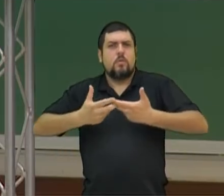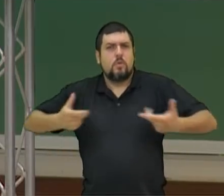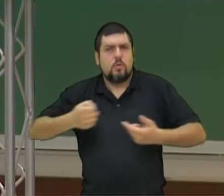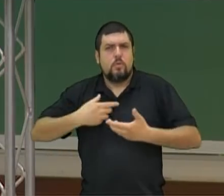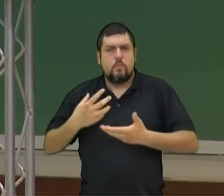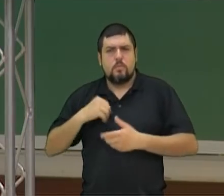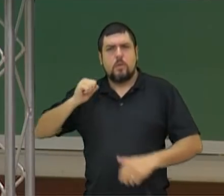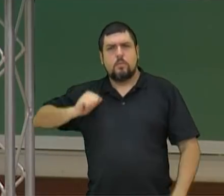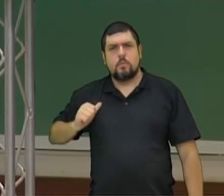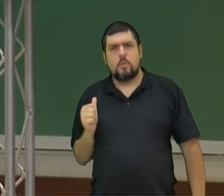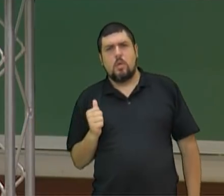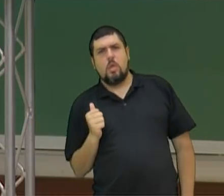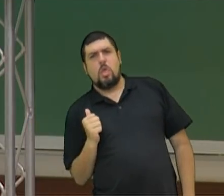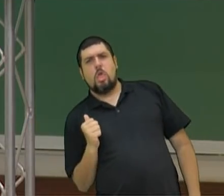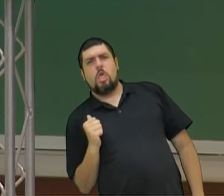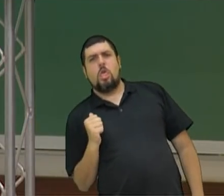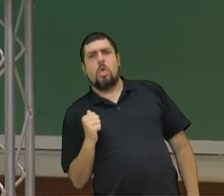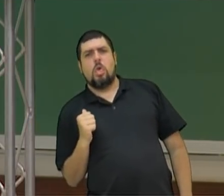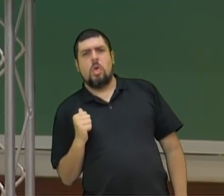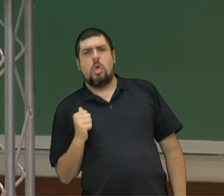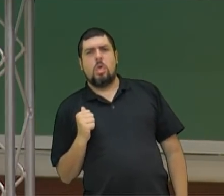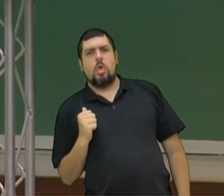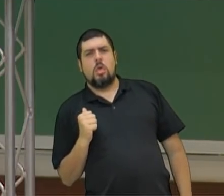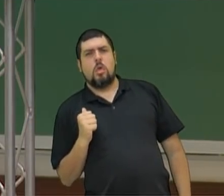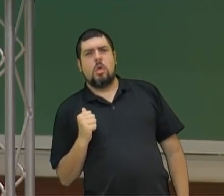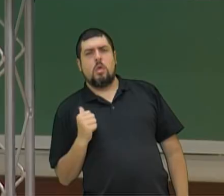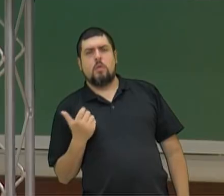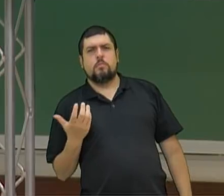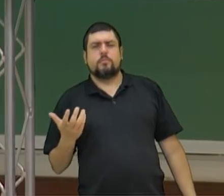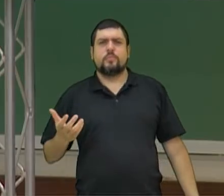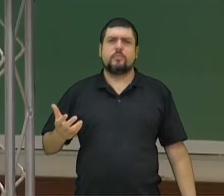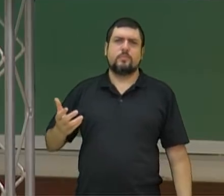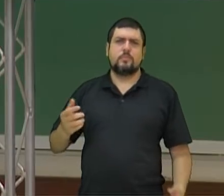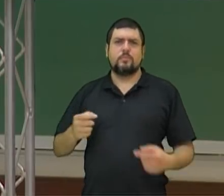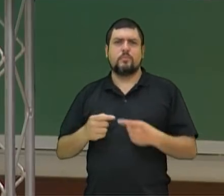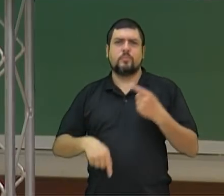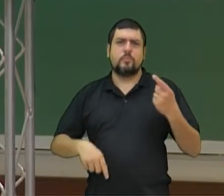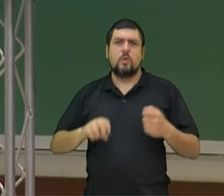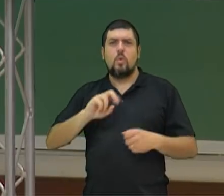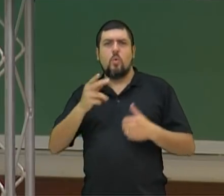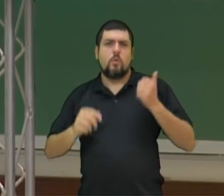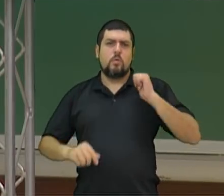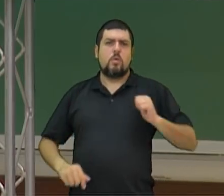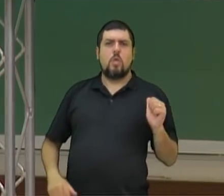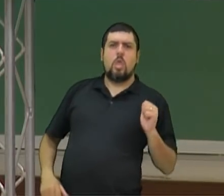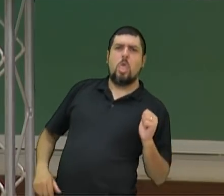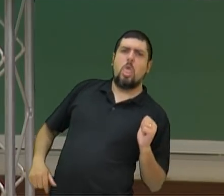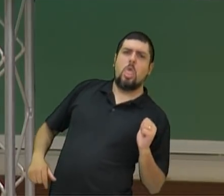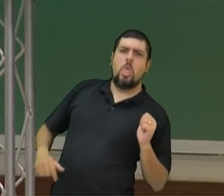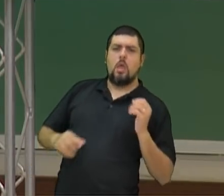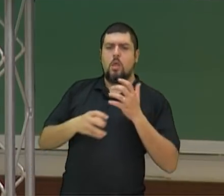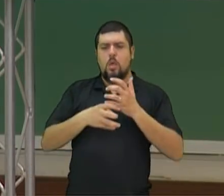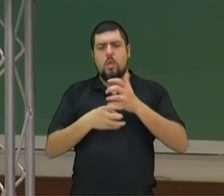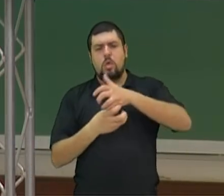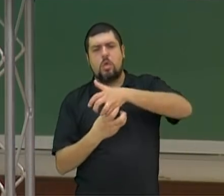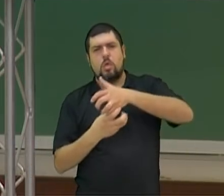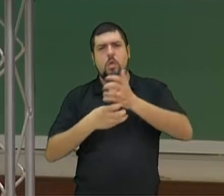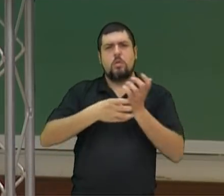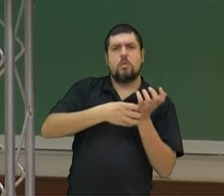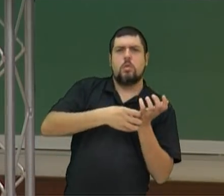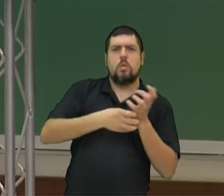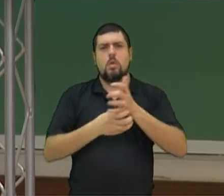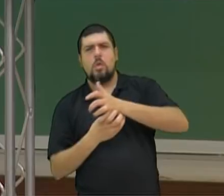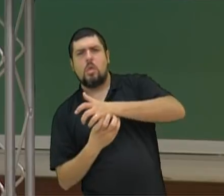alça, você vai ficar assim. A sua coluna vai ficar torta, ou para a esquerda, ou para a direita, e vai prejudicá-la.